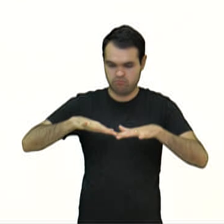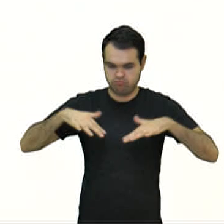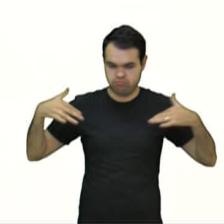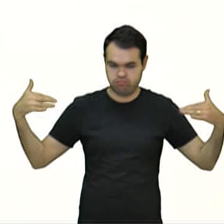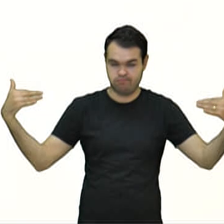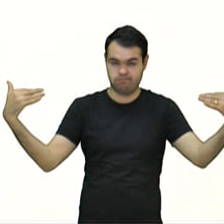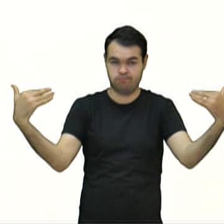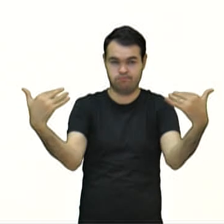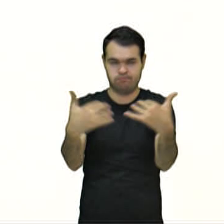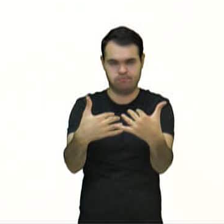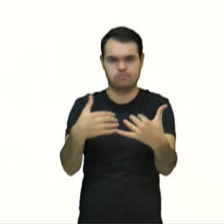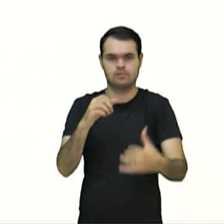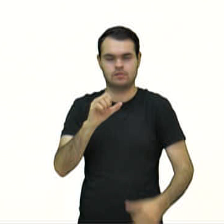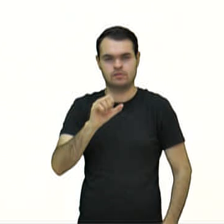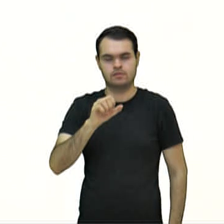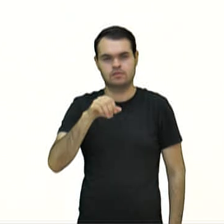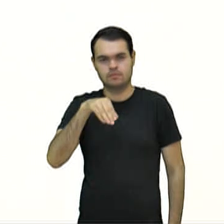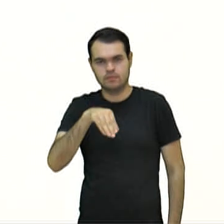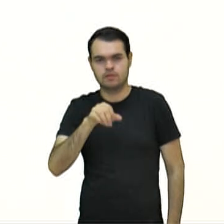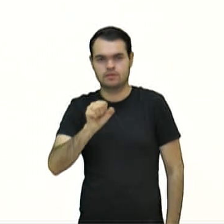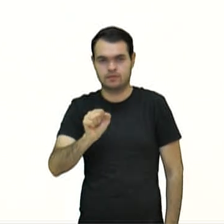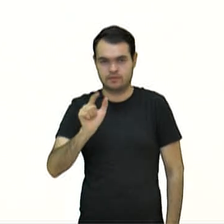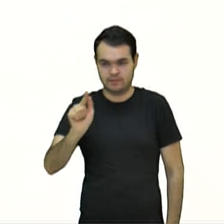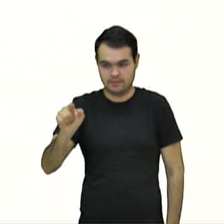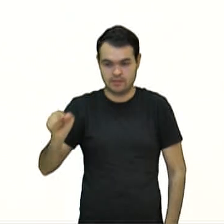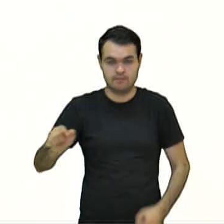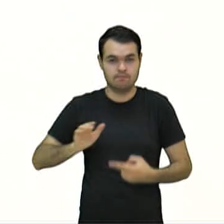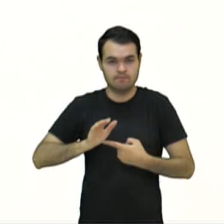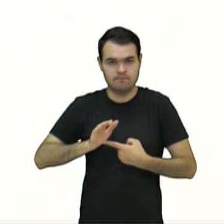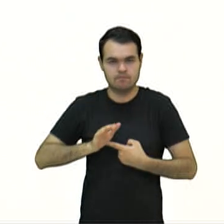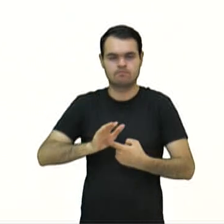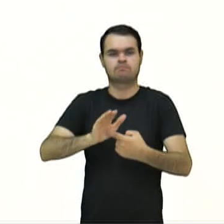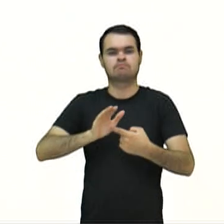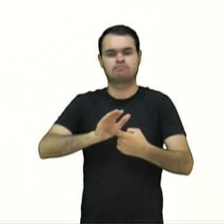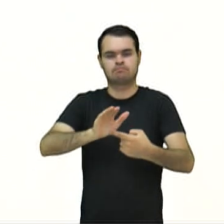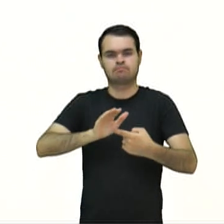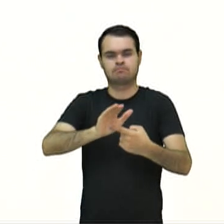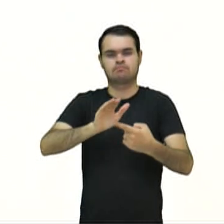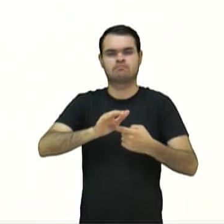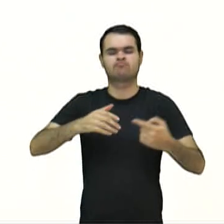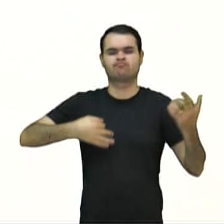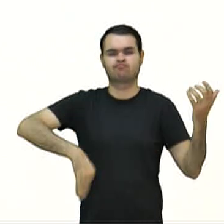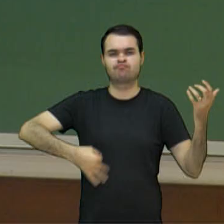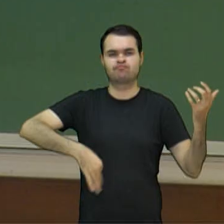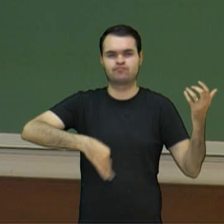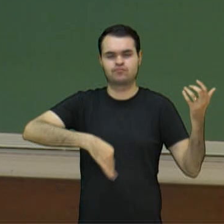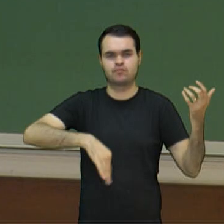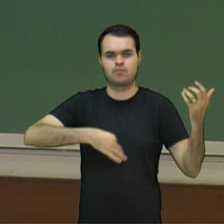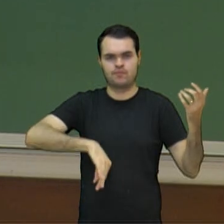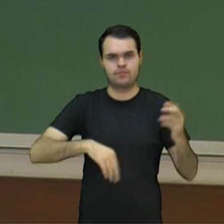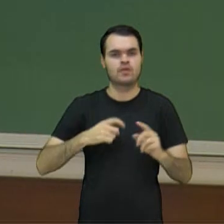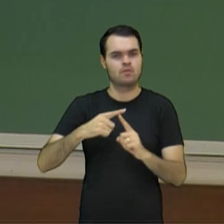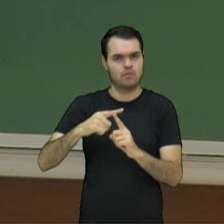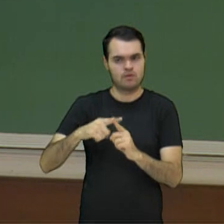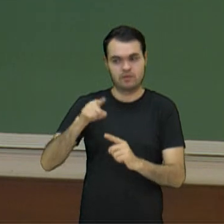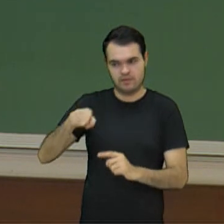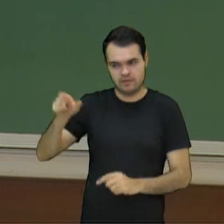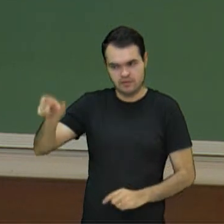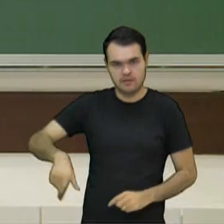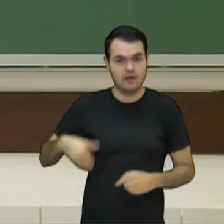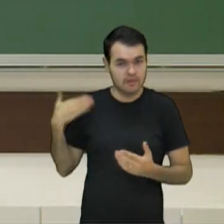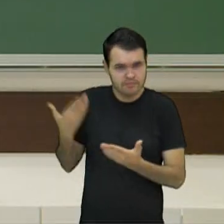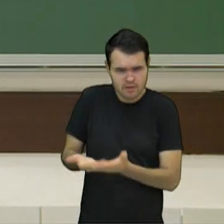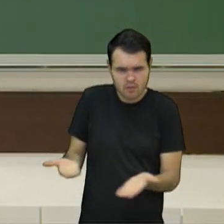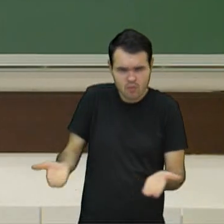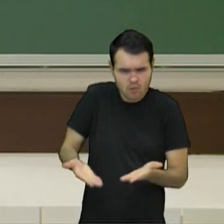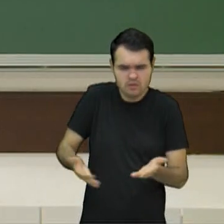Garden to benefit mentally handicapped children and promote peace. Ele foi considerado um herói, ele é considerado até hoje um